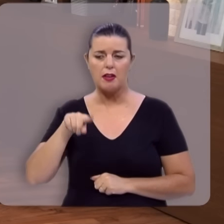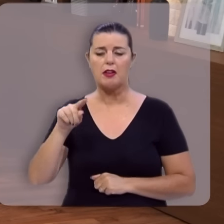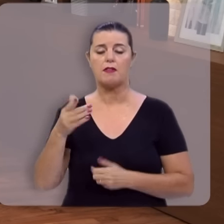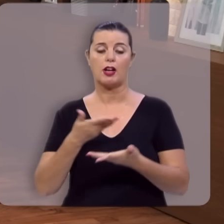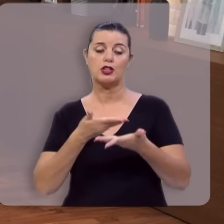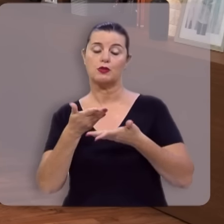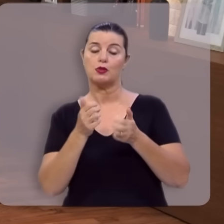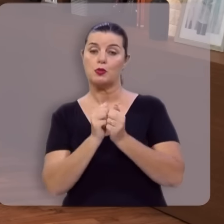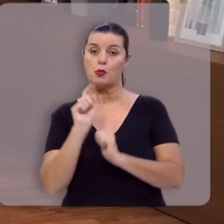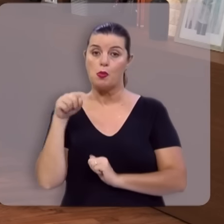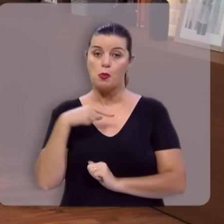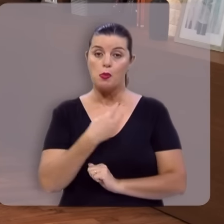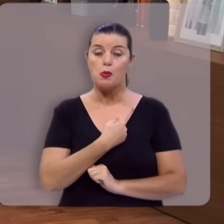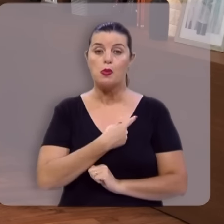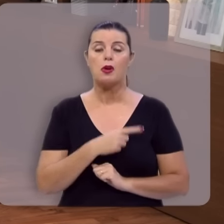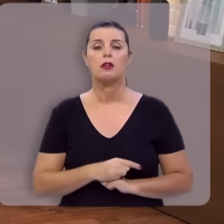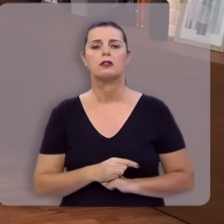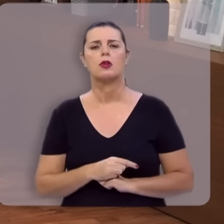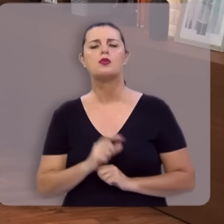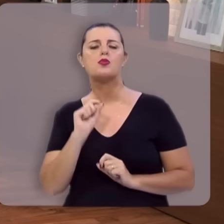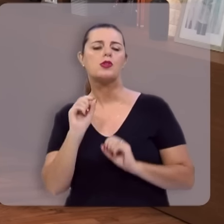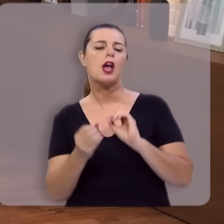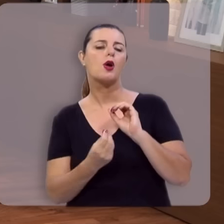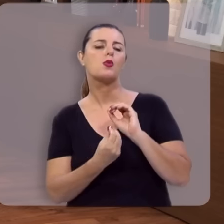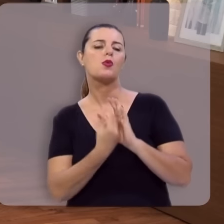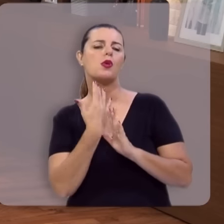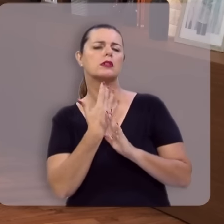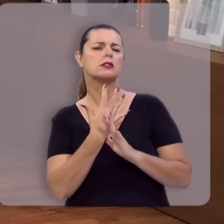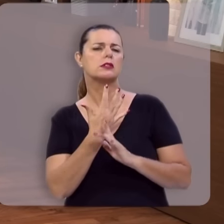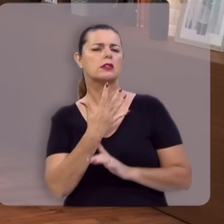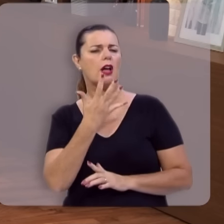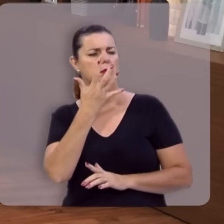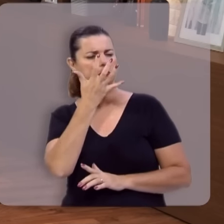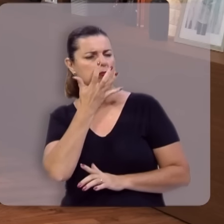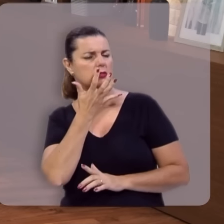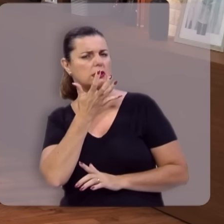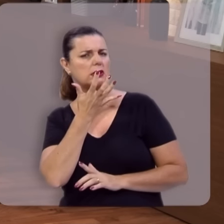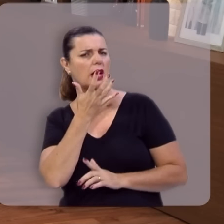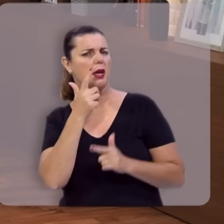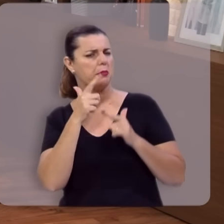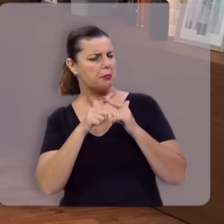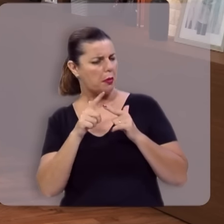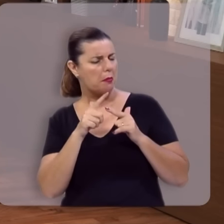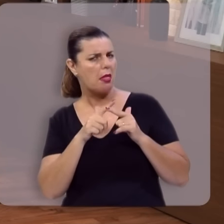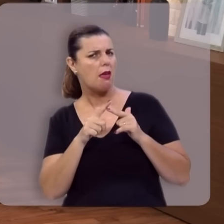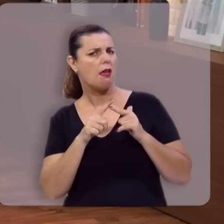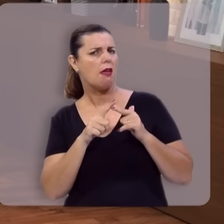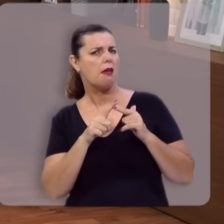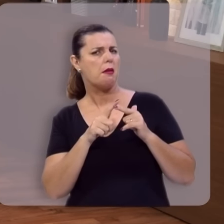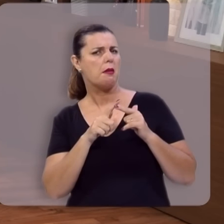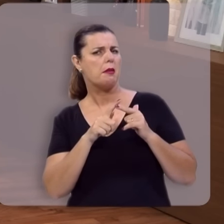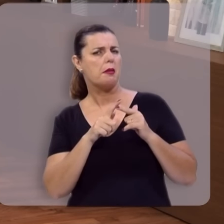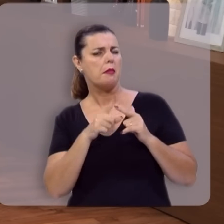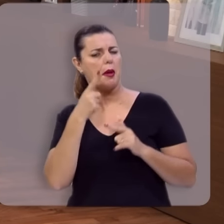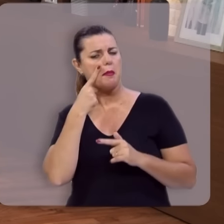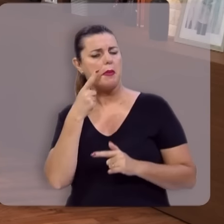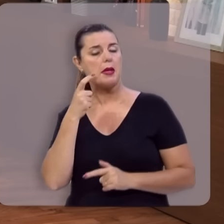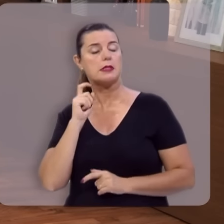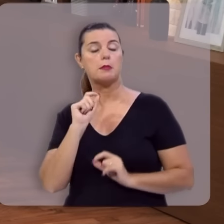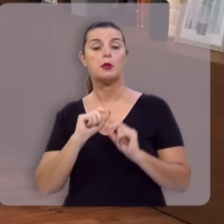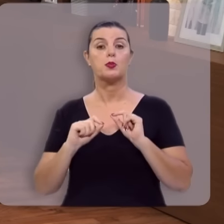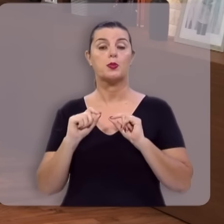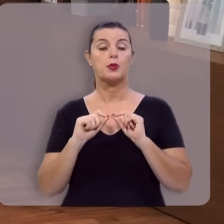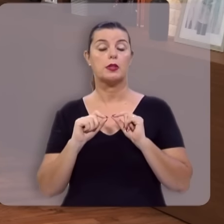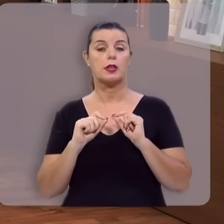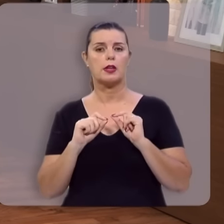compartilhar conosco essa circunstância carrancuda, adversa, e perceber